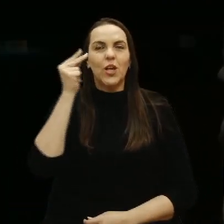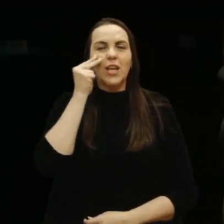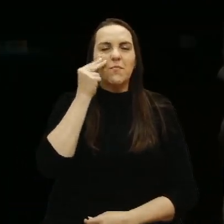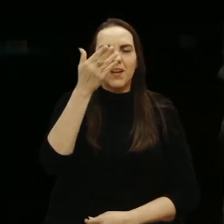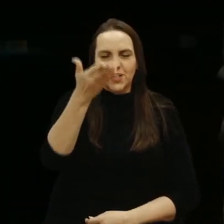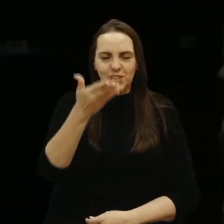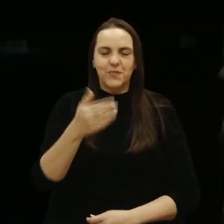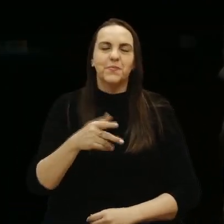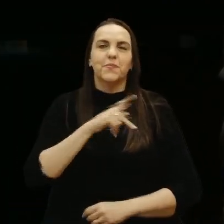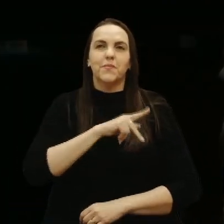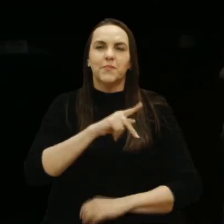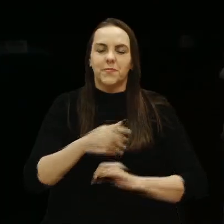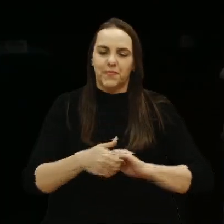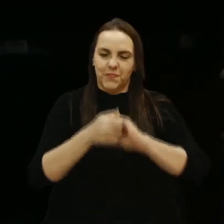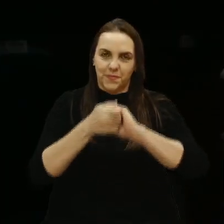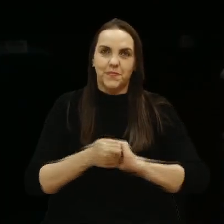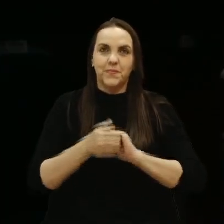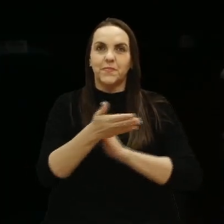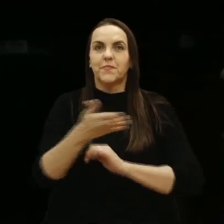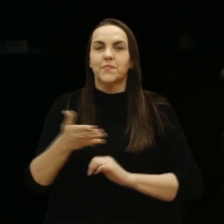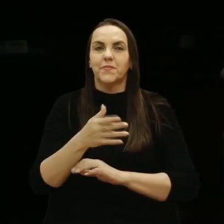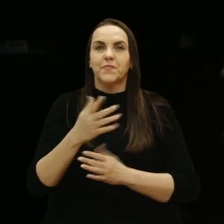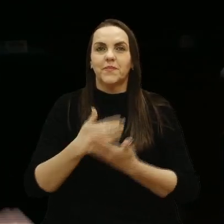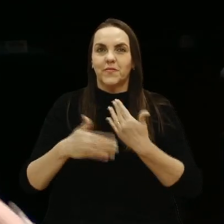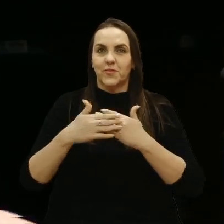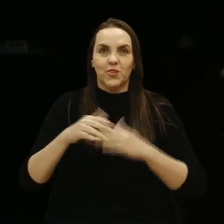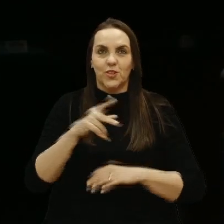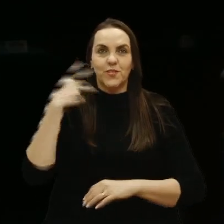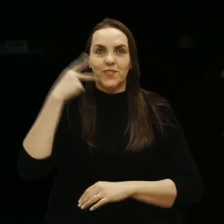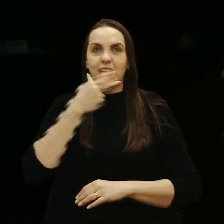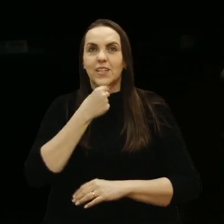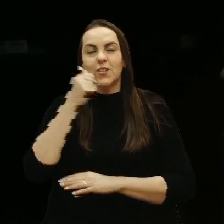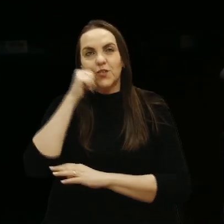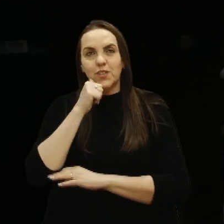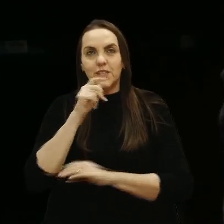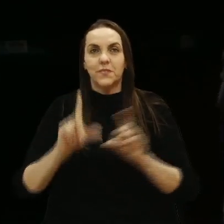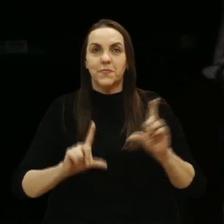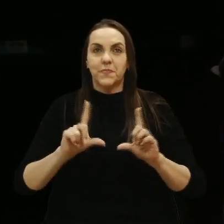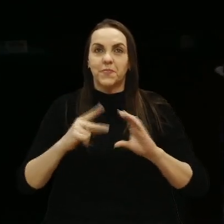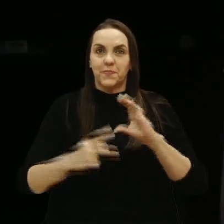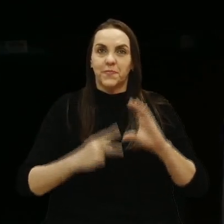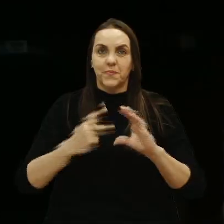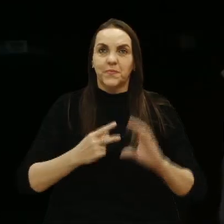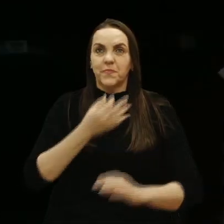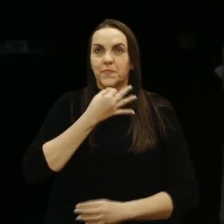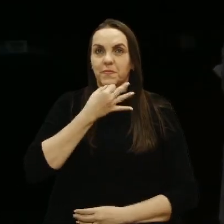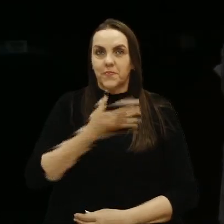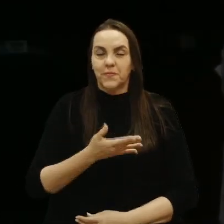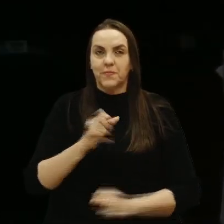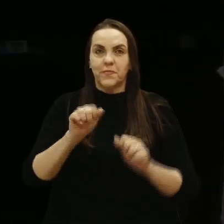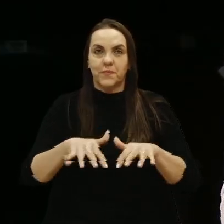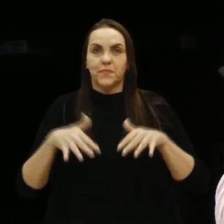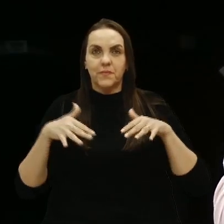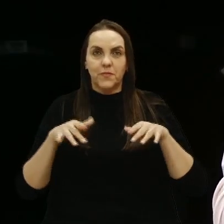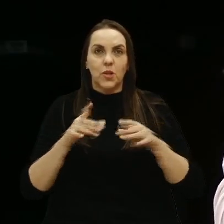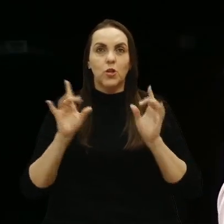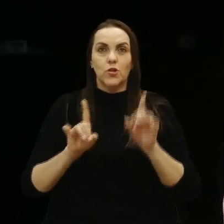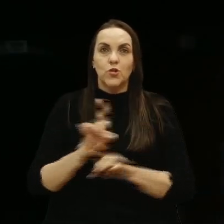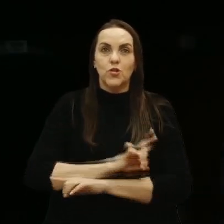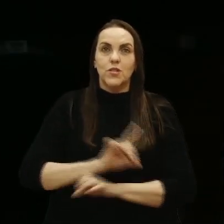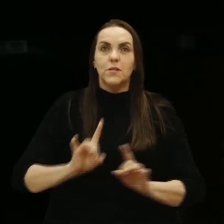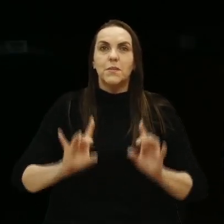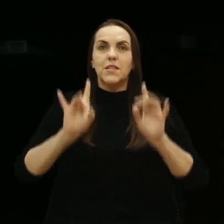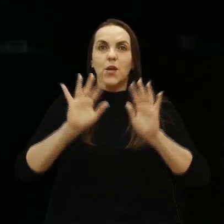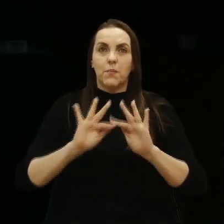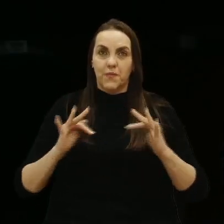Presidente, meus cumprimentos ao senhor, meus cumprimentos aos demais vereadores, aqueles que nos acompanham pela TV Câmara Caxias, também que nos acompanham no plenário. Hoje é um dia muito especial para a minha